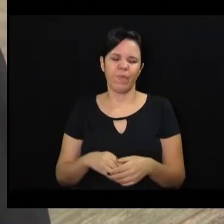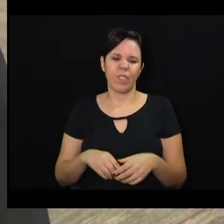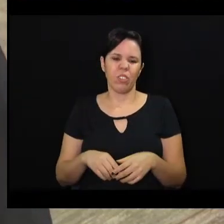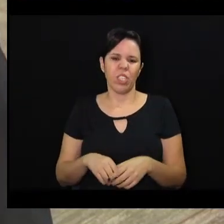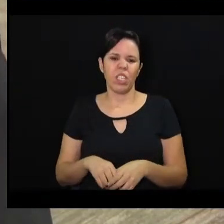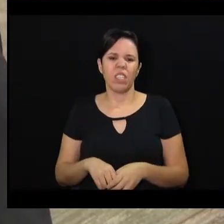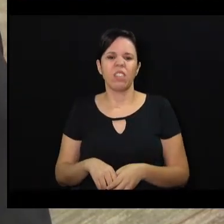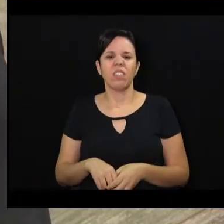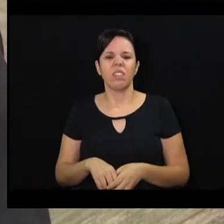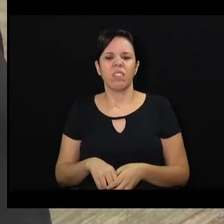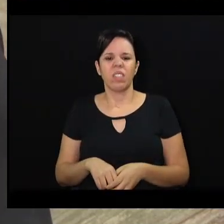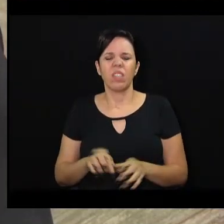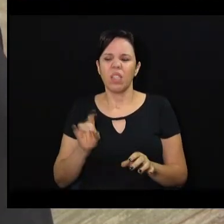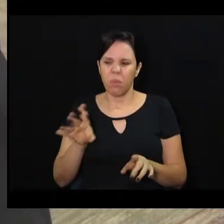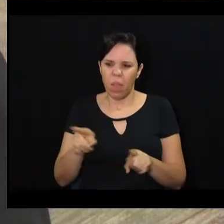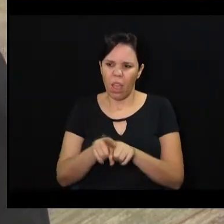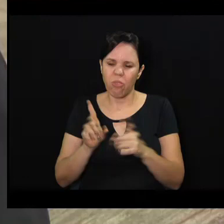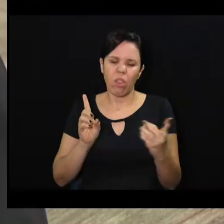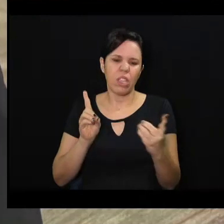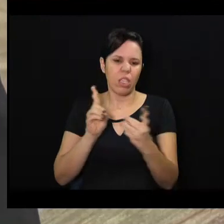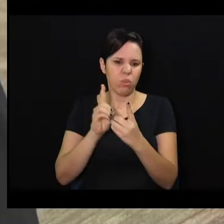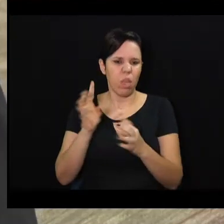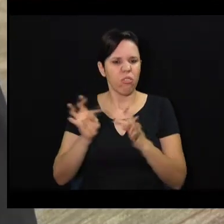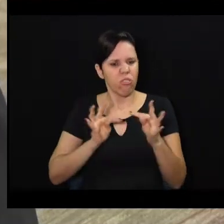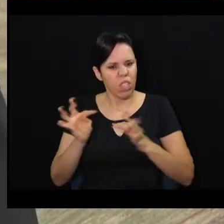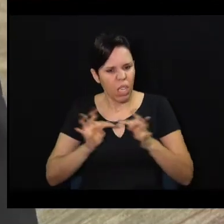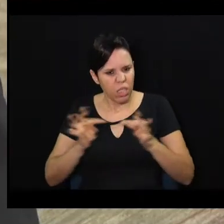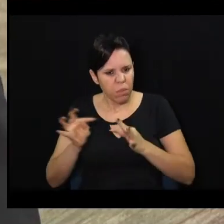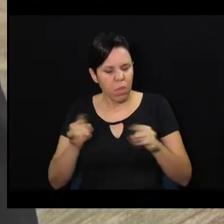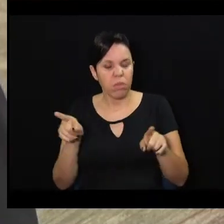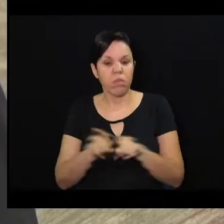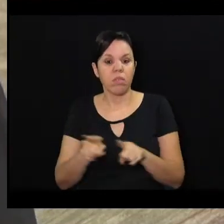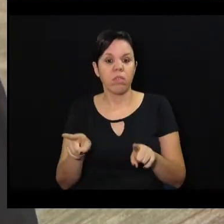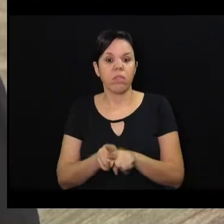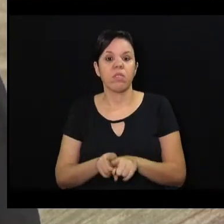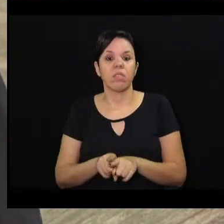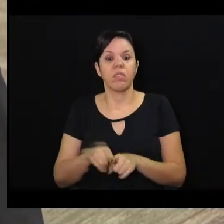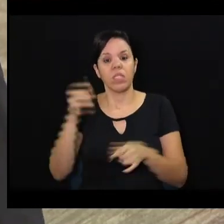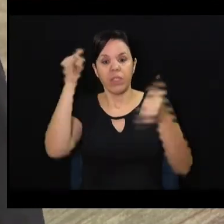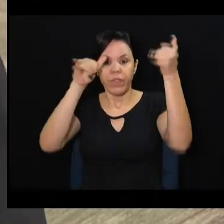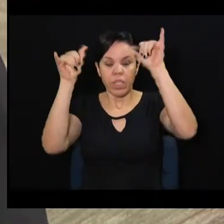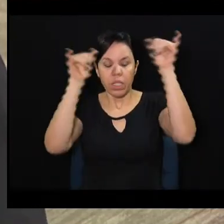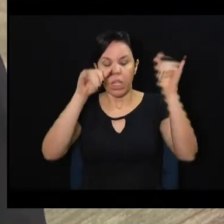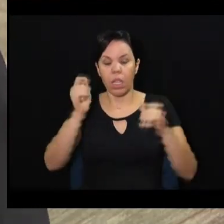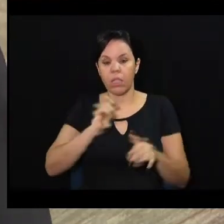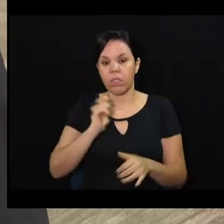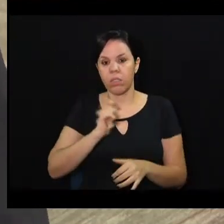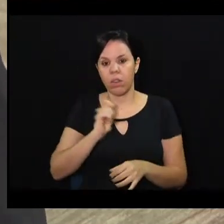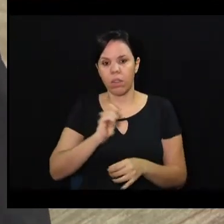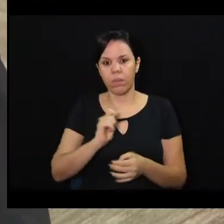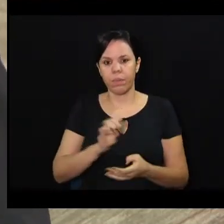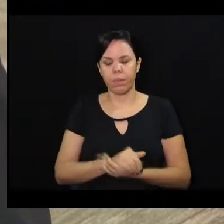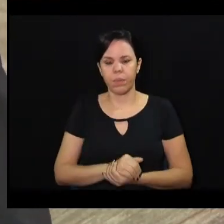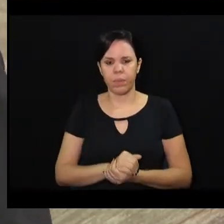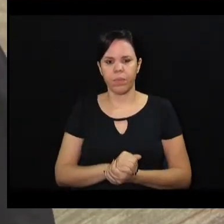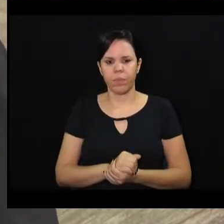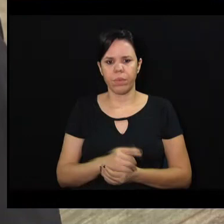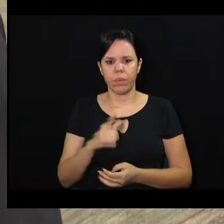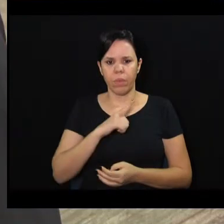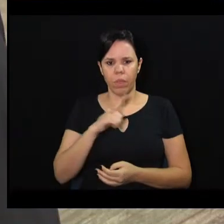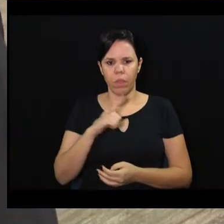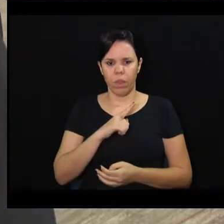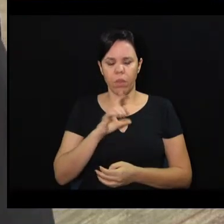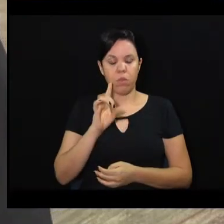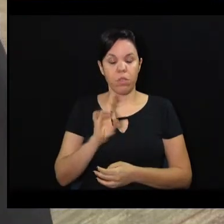dos serviços de tratamento, como também dos serviços de prevenção. Hoje, por exemplo, o que nós temos apenas para